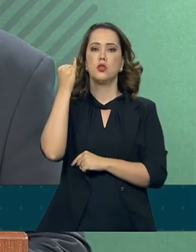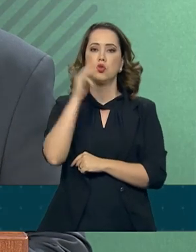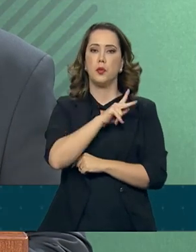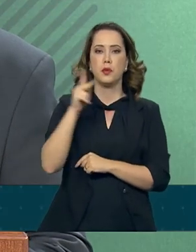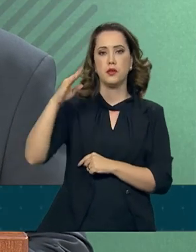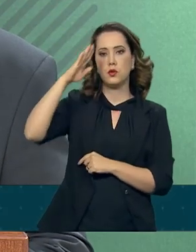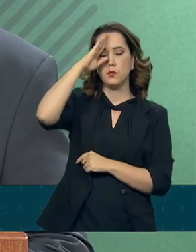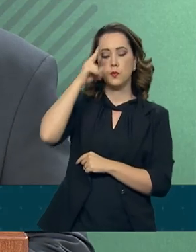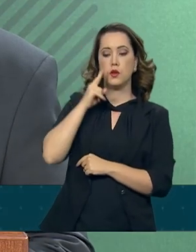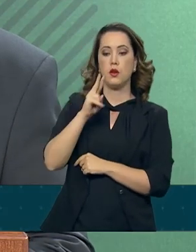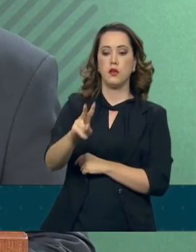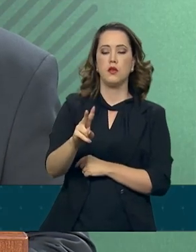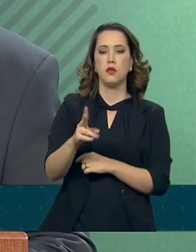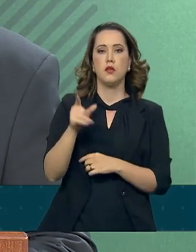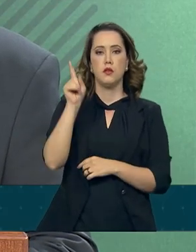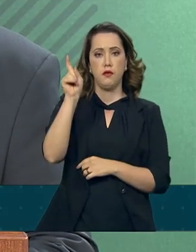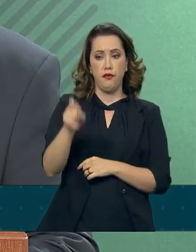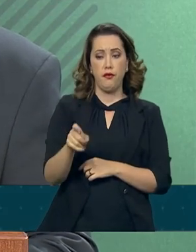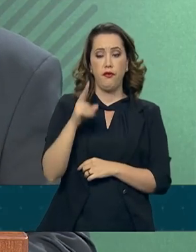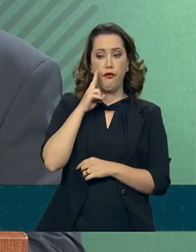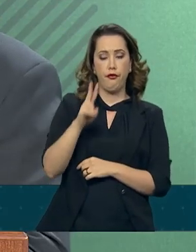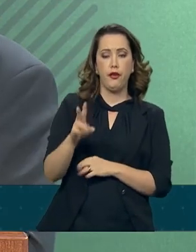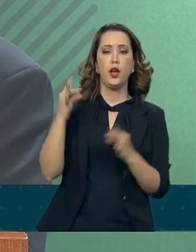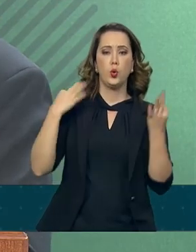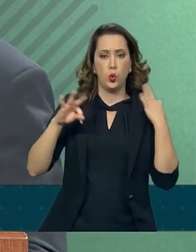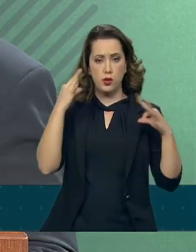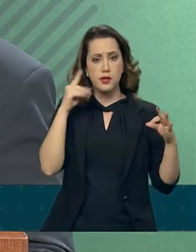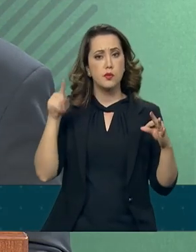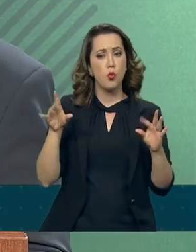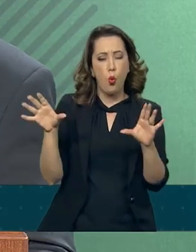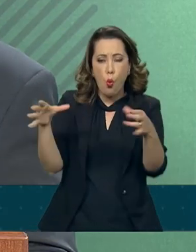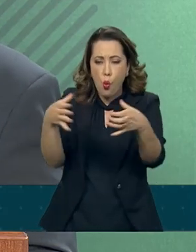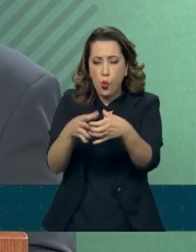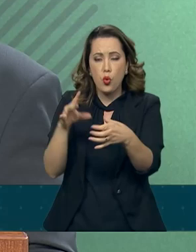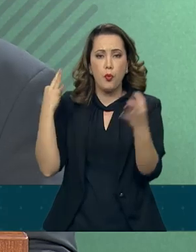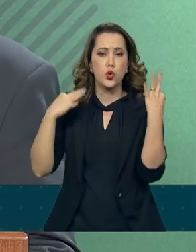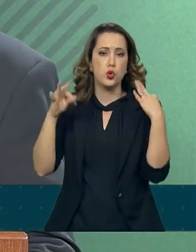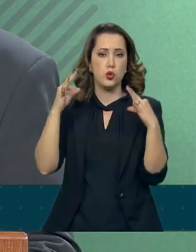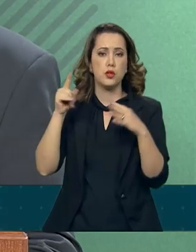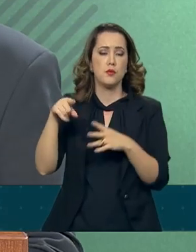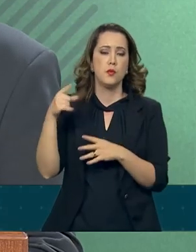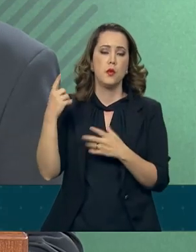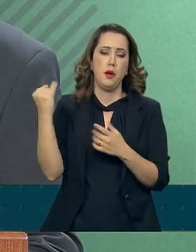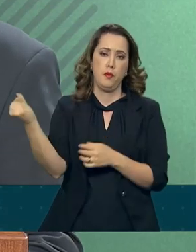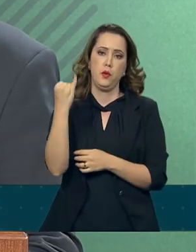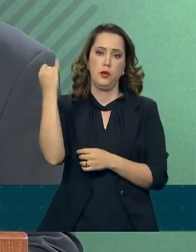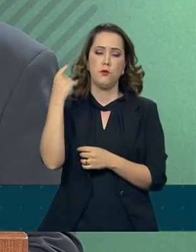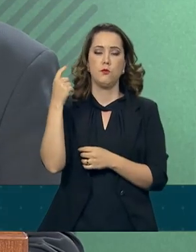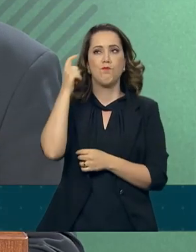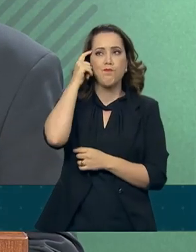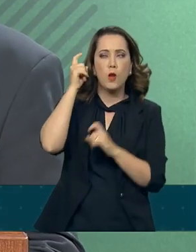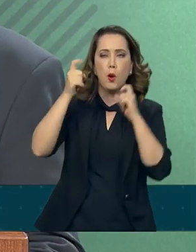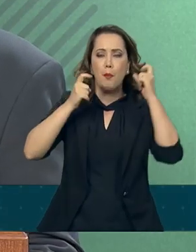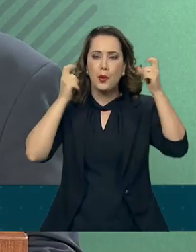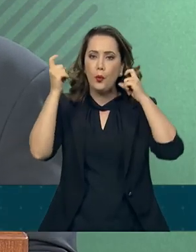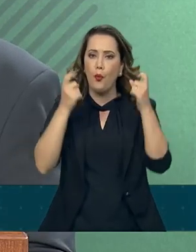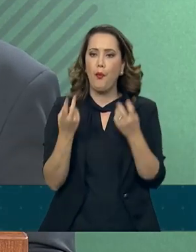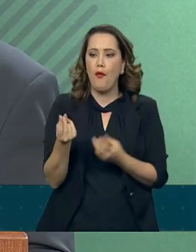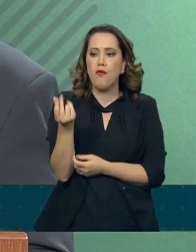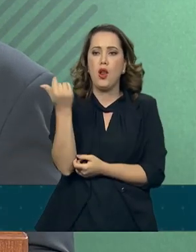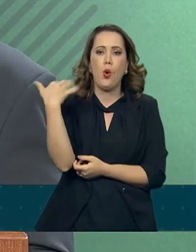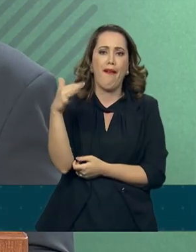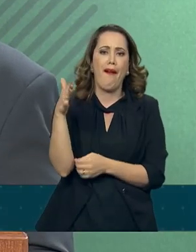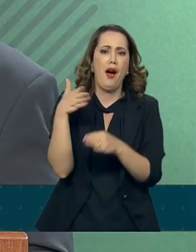atribuindo ao turismo faz com que ele se preocupe com eventuais taxas o que segundo eles são extremamente